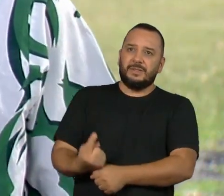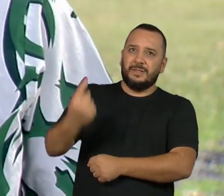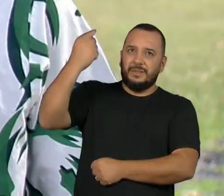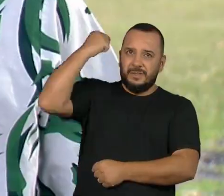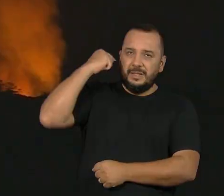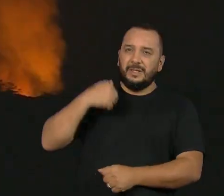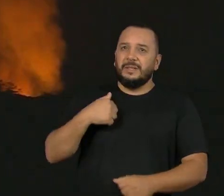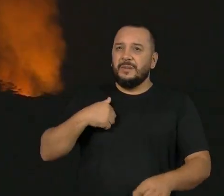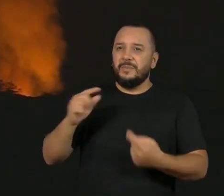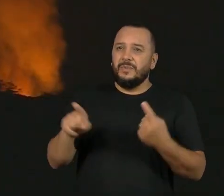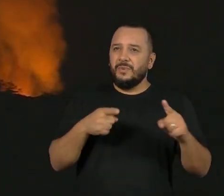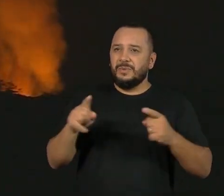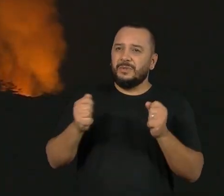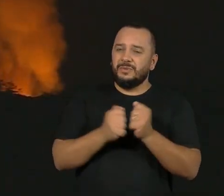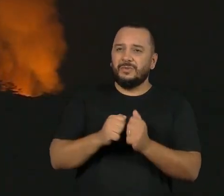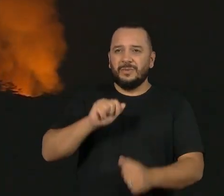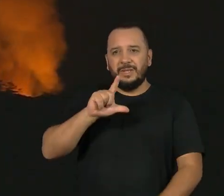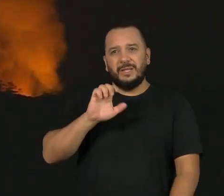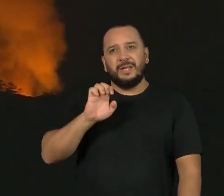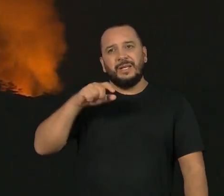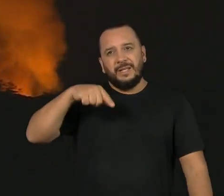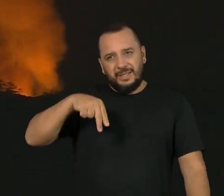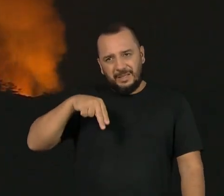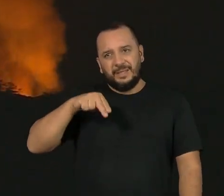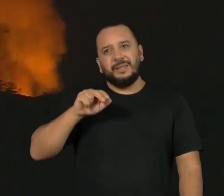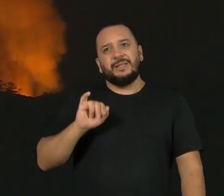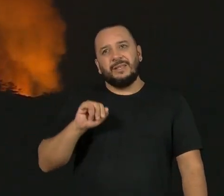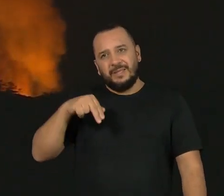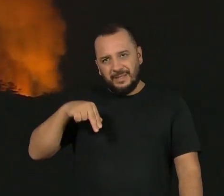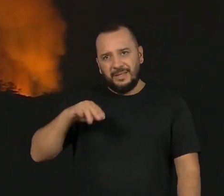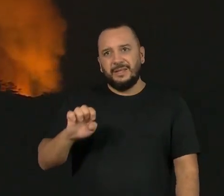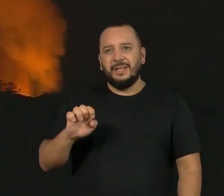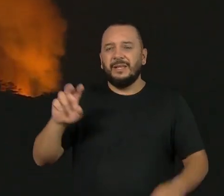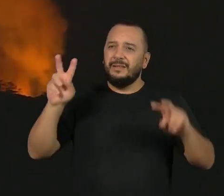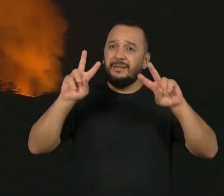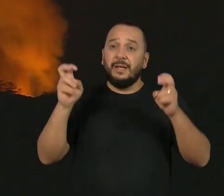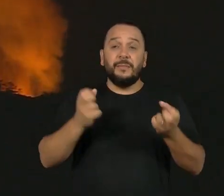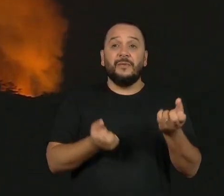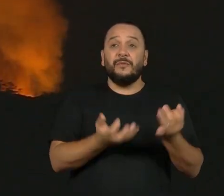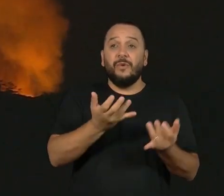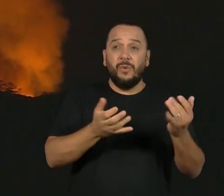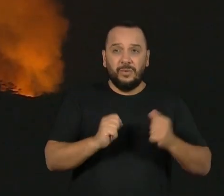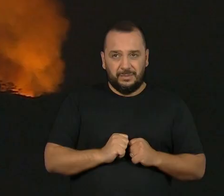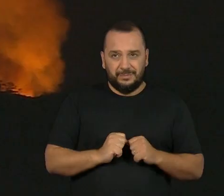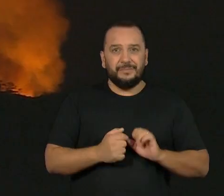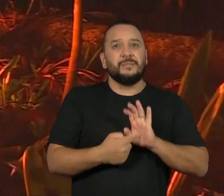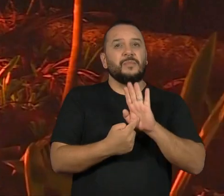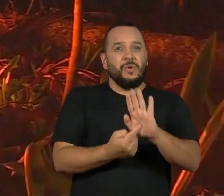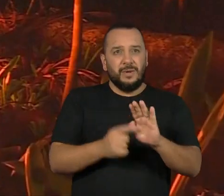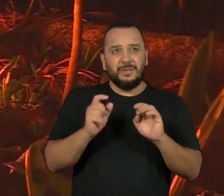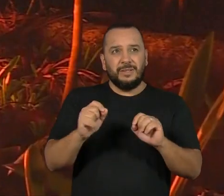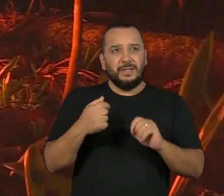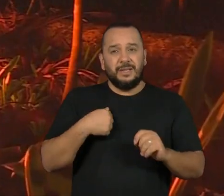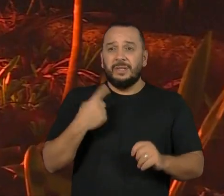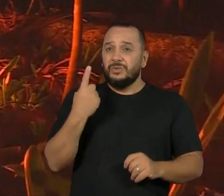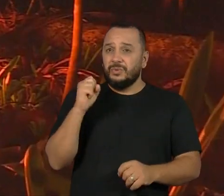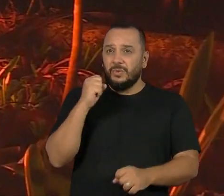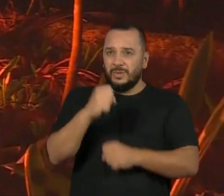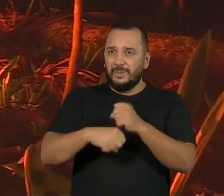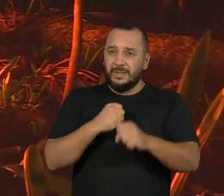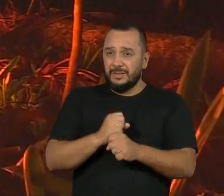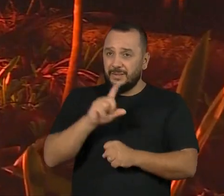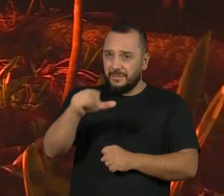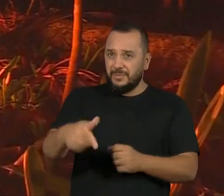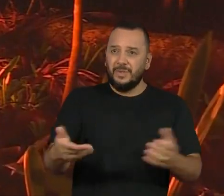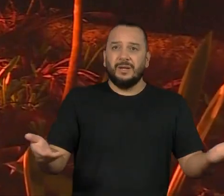do Lenine, intitulada É Fogo, né, falava justamente disso. 18 anos depois, agora